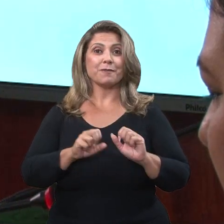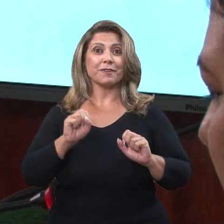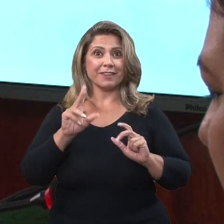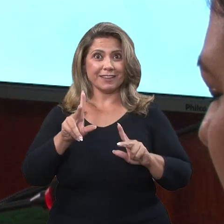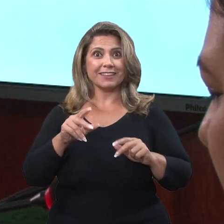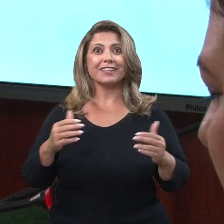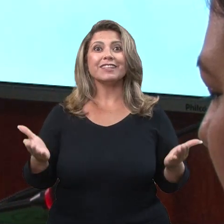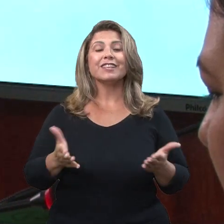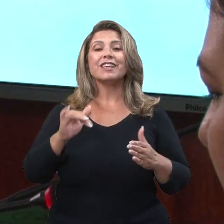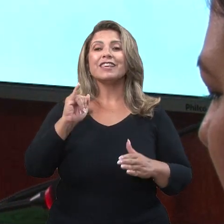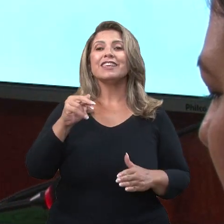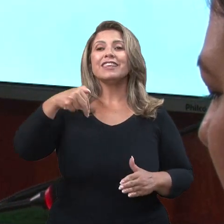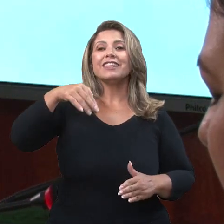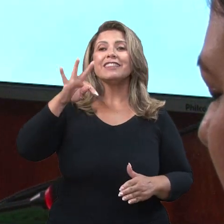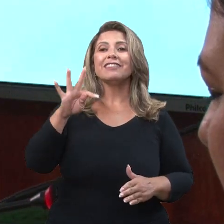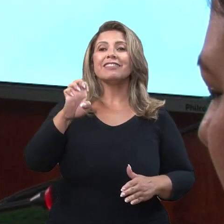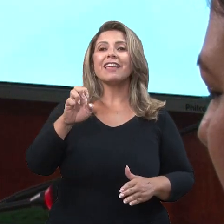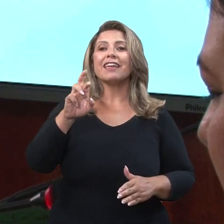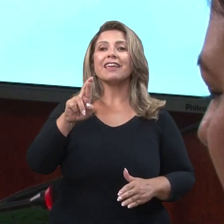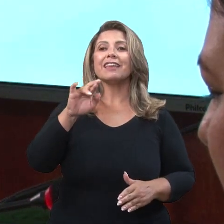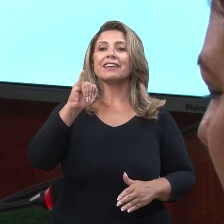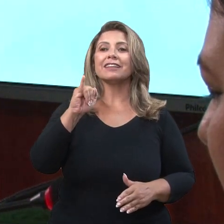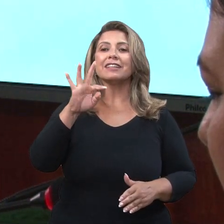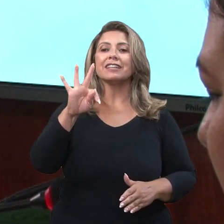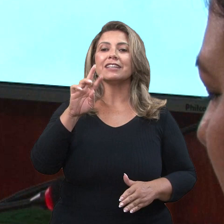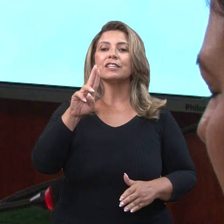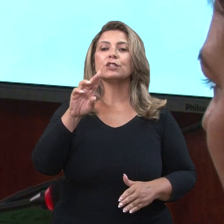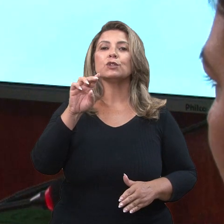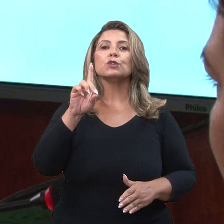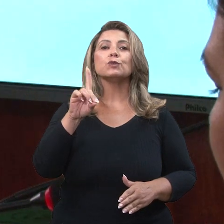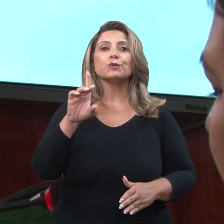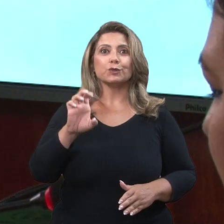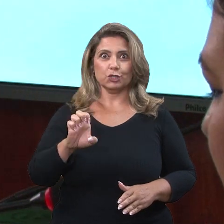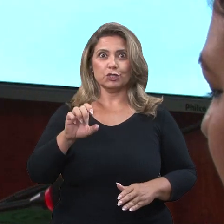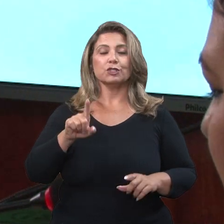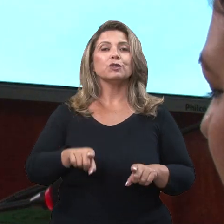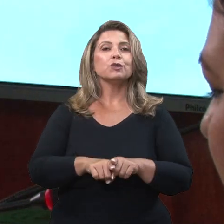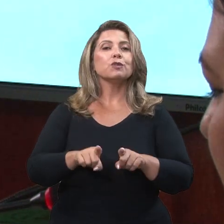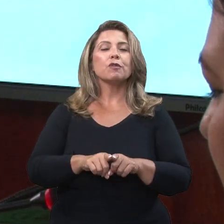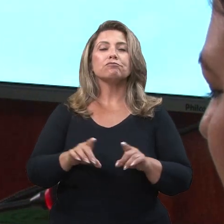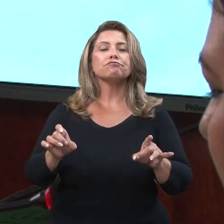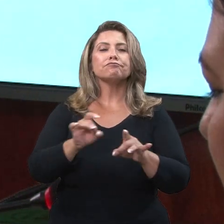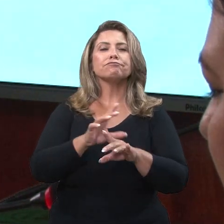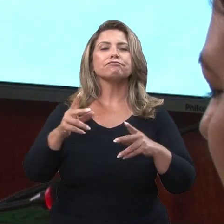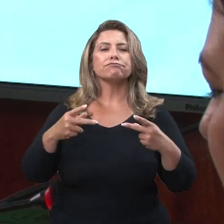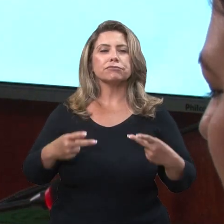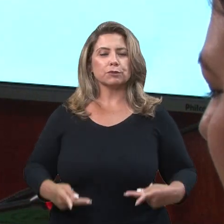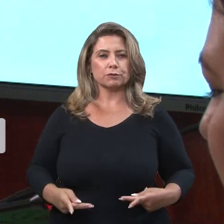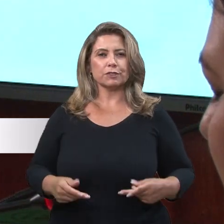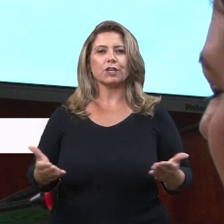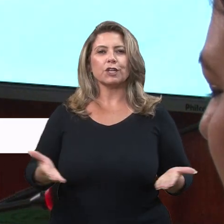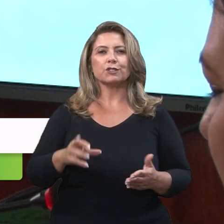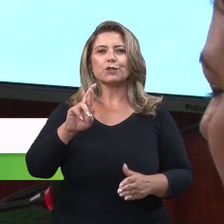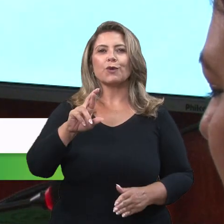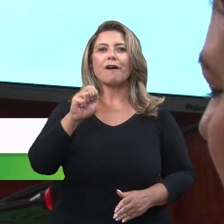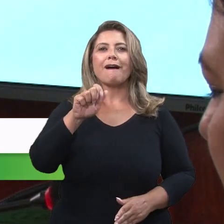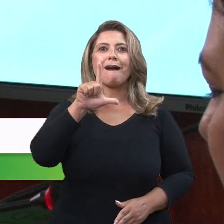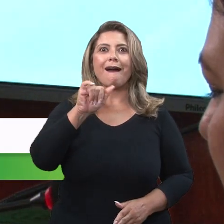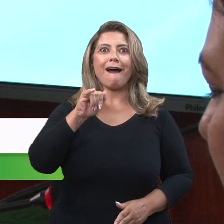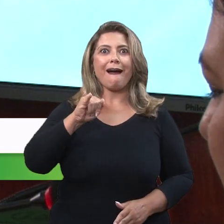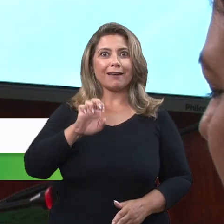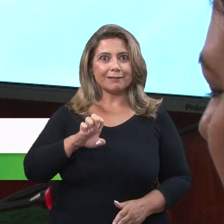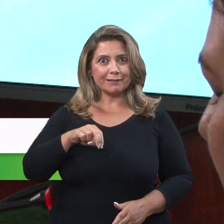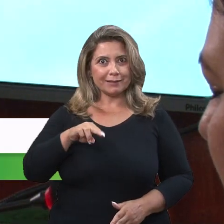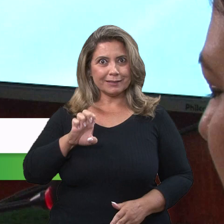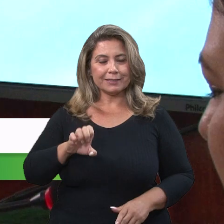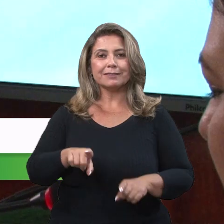de Integritude, onde a gente vai falar sobre integridade com atitude. Eu sou Haline, ouvidora e presidente